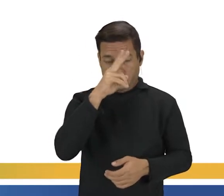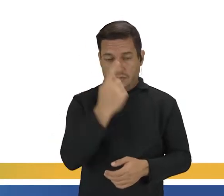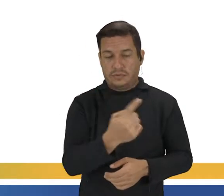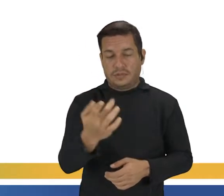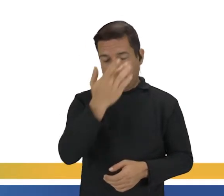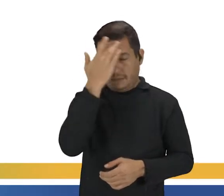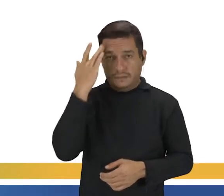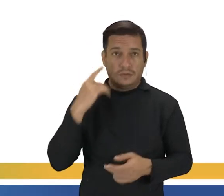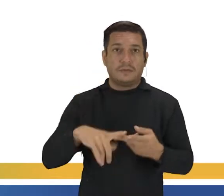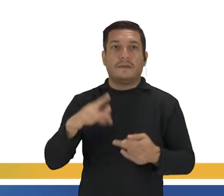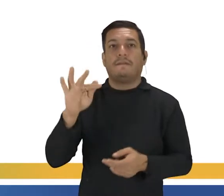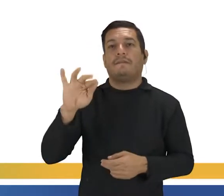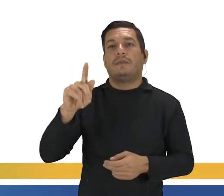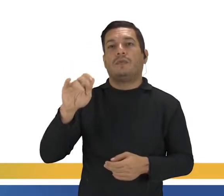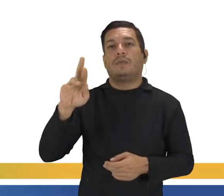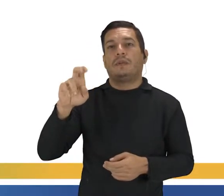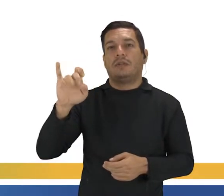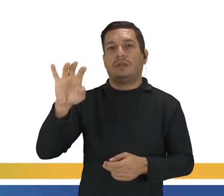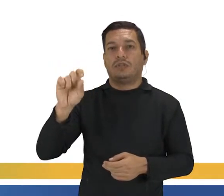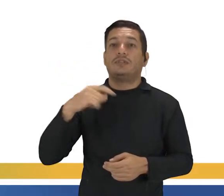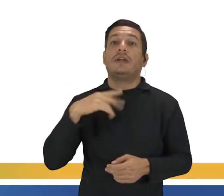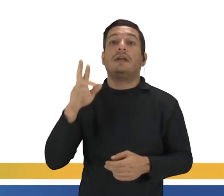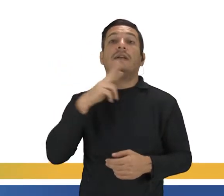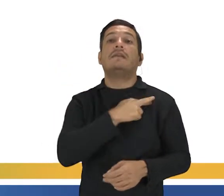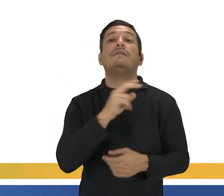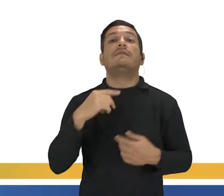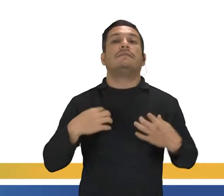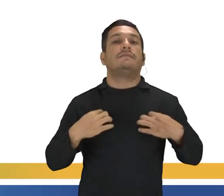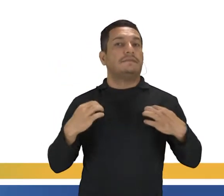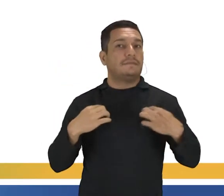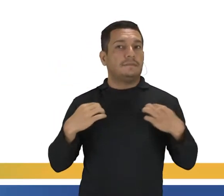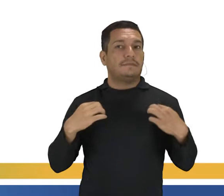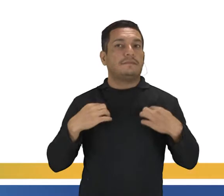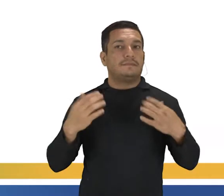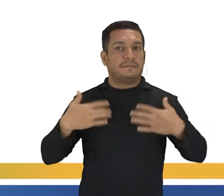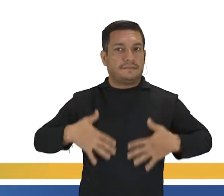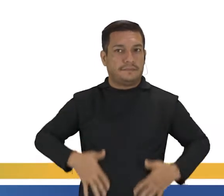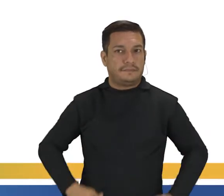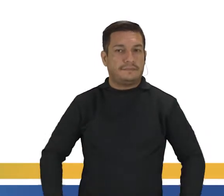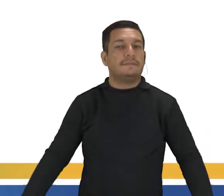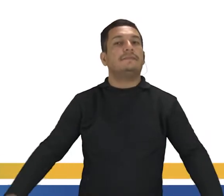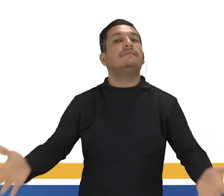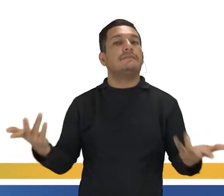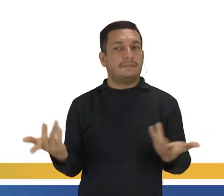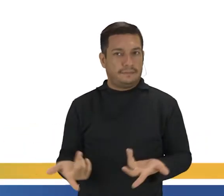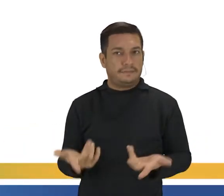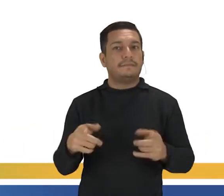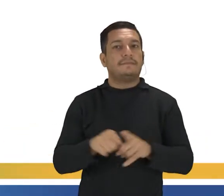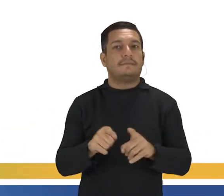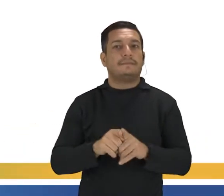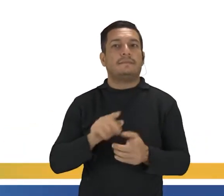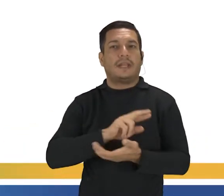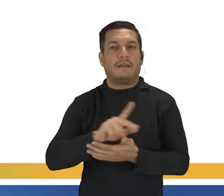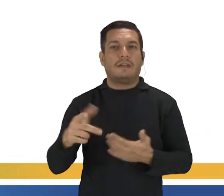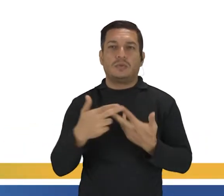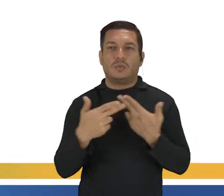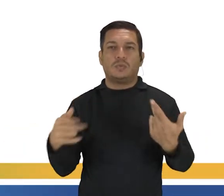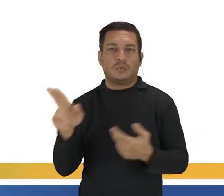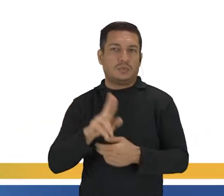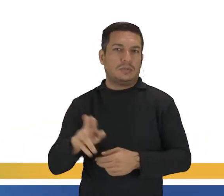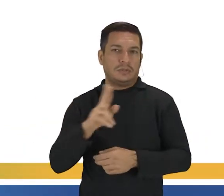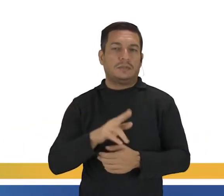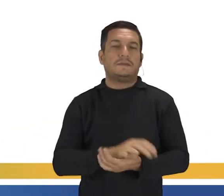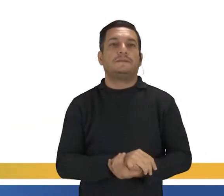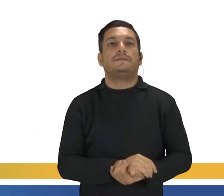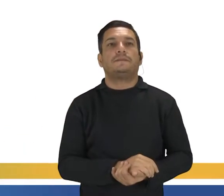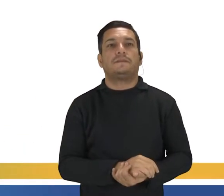O figurinista é o responsável pelas roupas, pelo figurino, pelo traje e os acessórios utilizados na peça